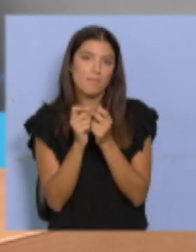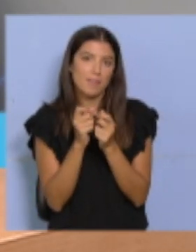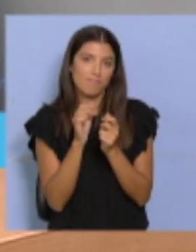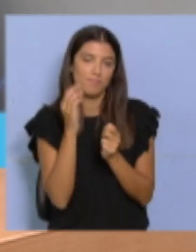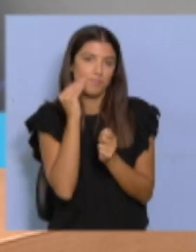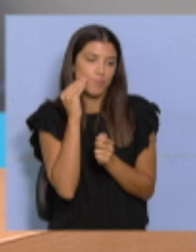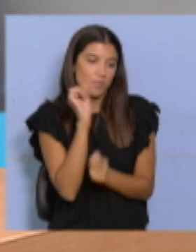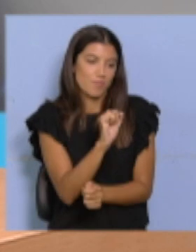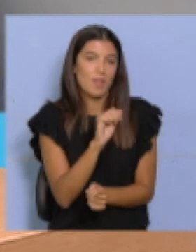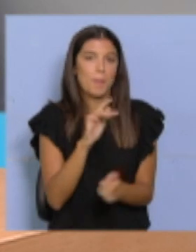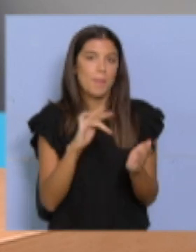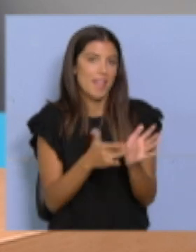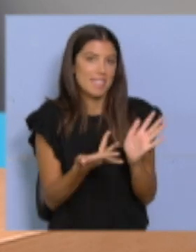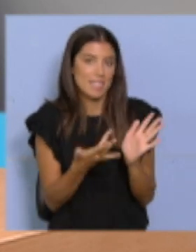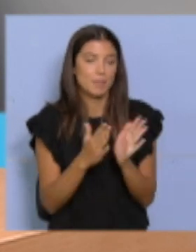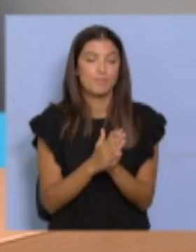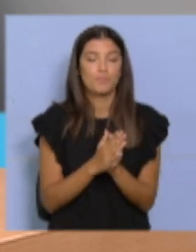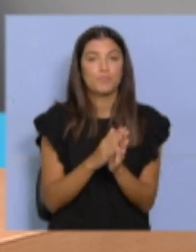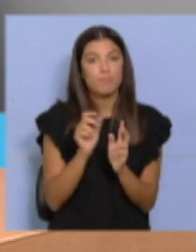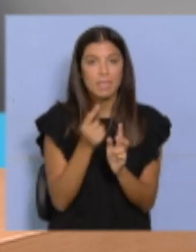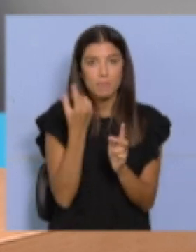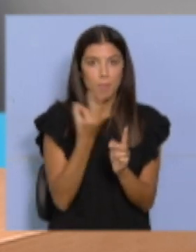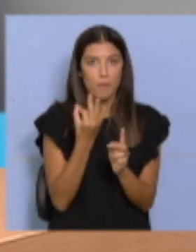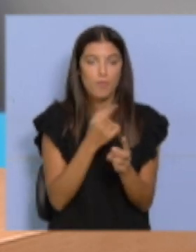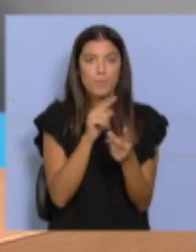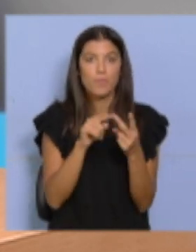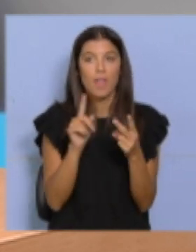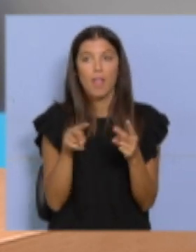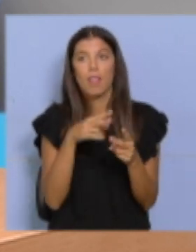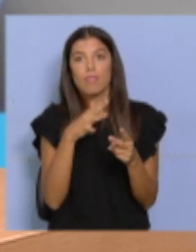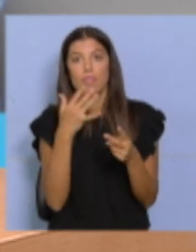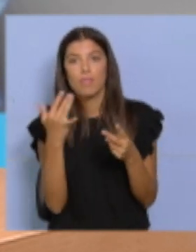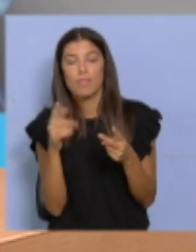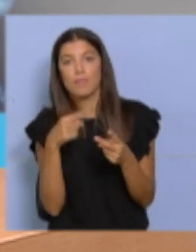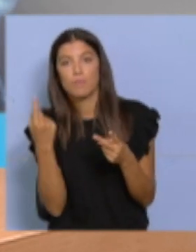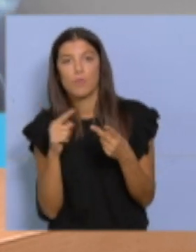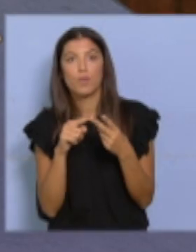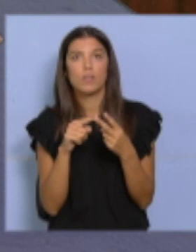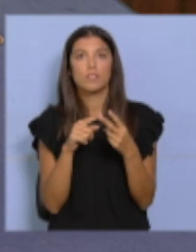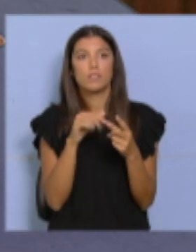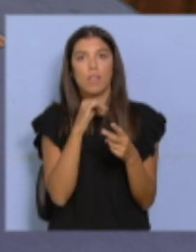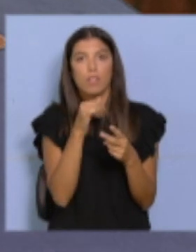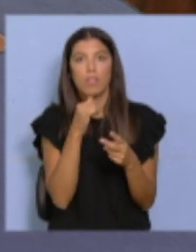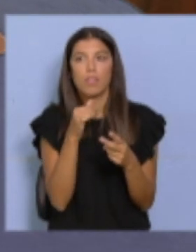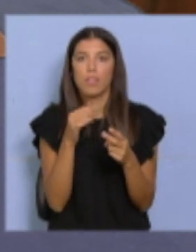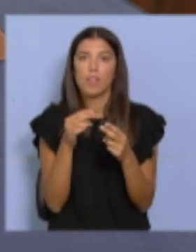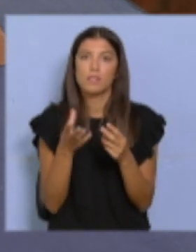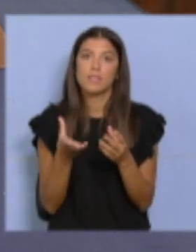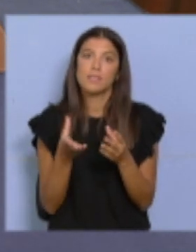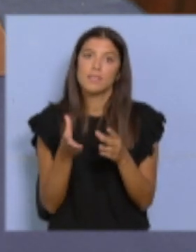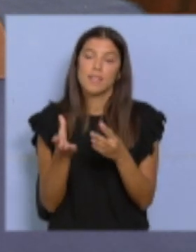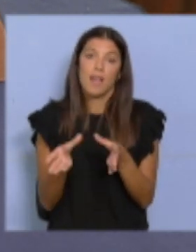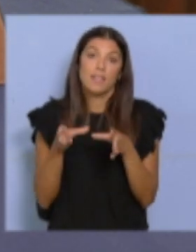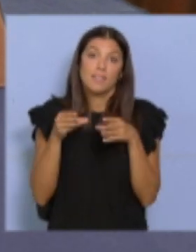foi a primeira questão. E depois acostumar-se a fazer ponte com um clima também muito